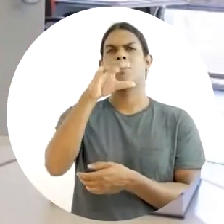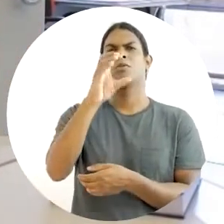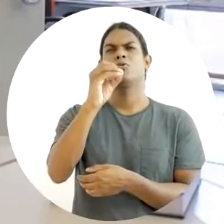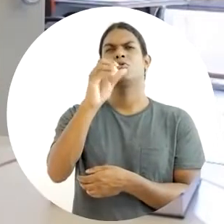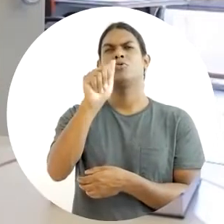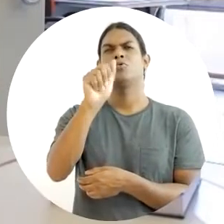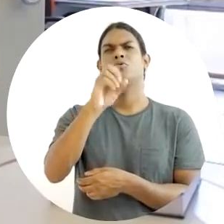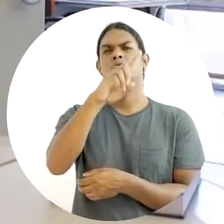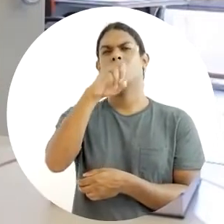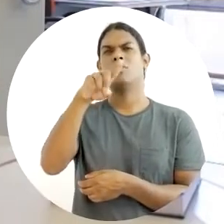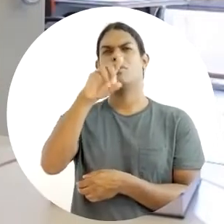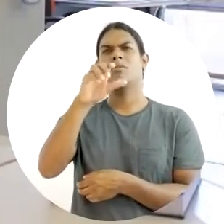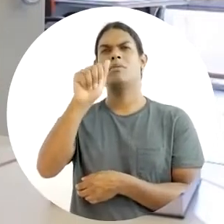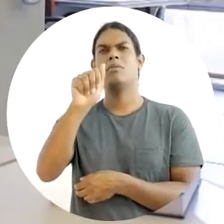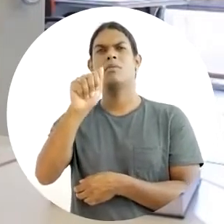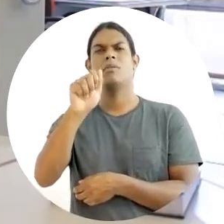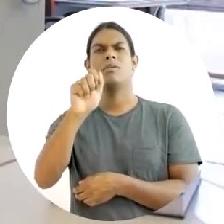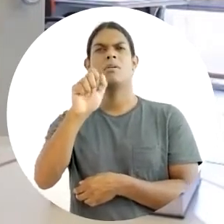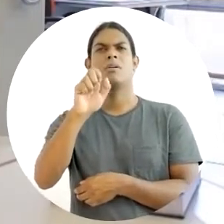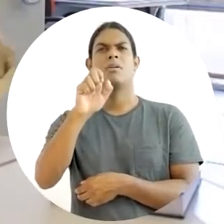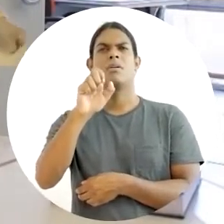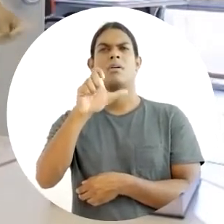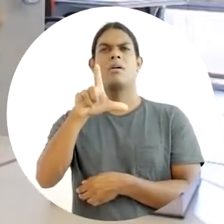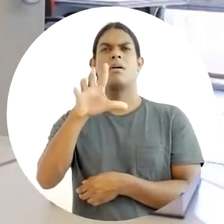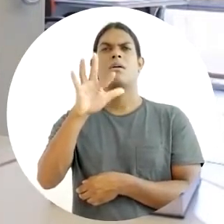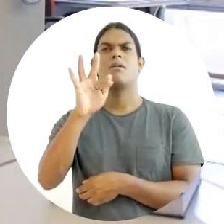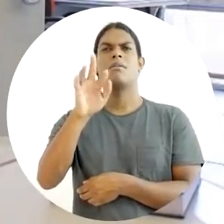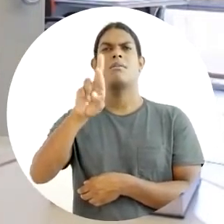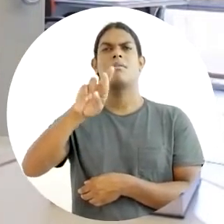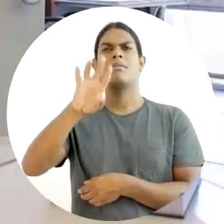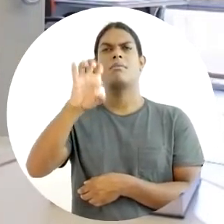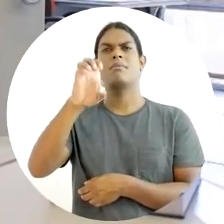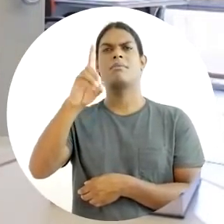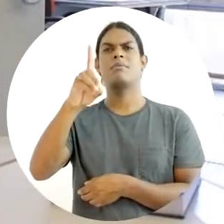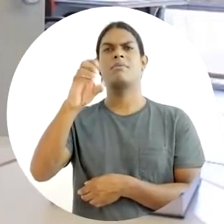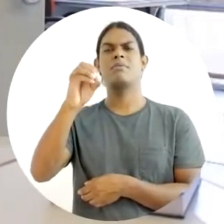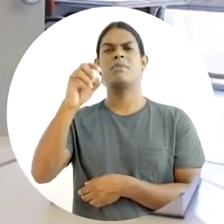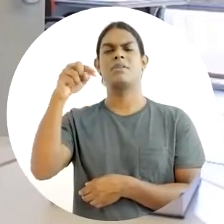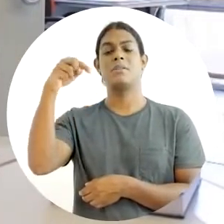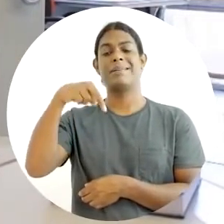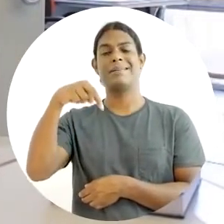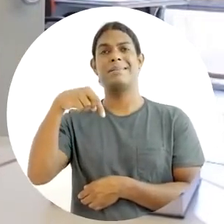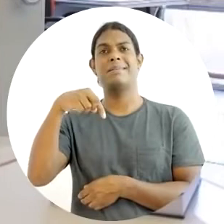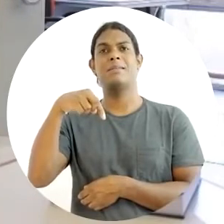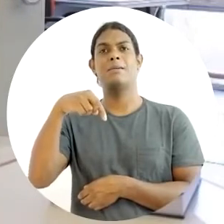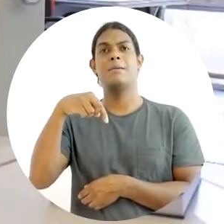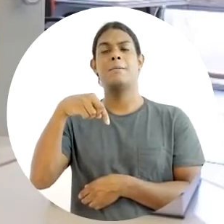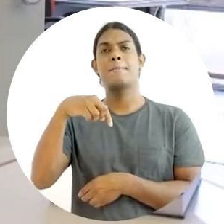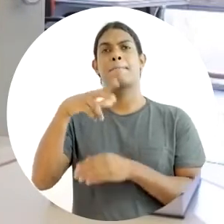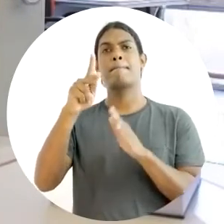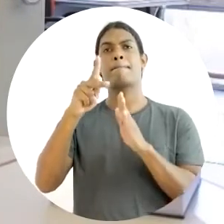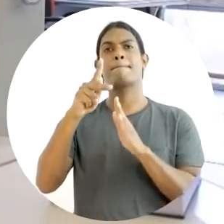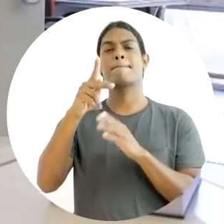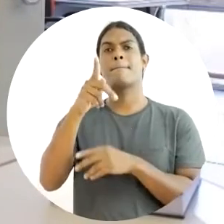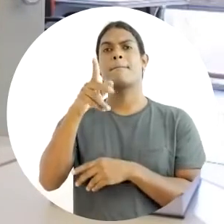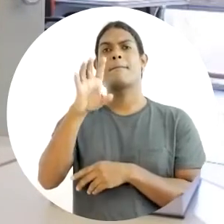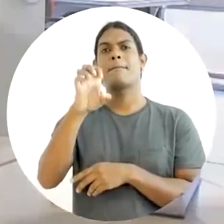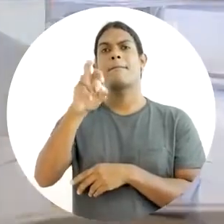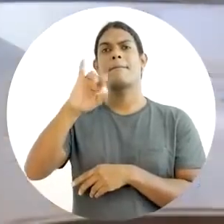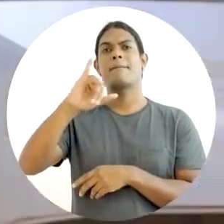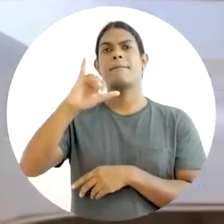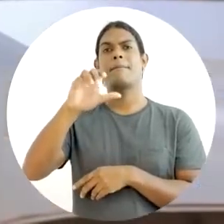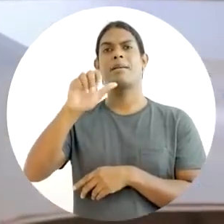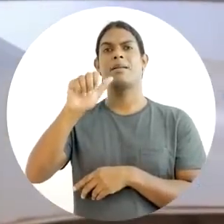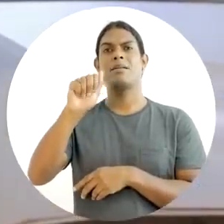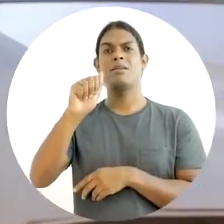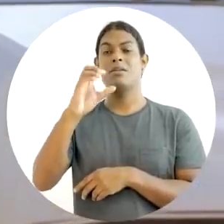foi conselheiro aqui no estado de Pernambuco no período do Império. Para descrever essa carta,